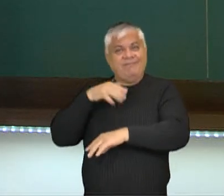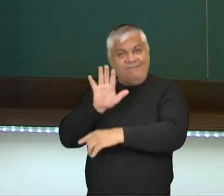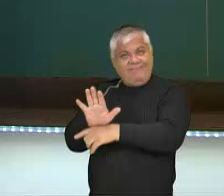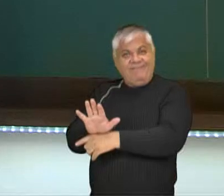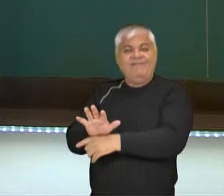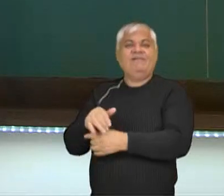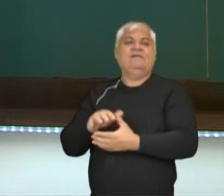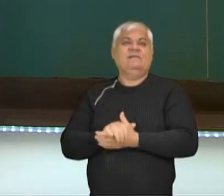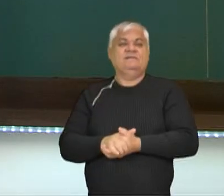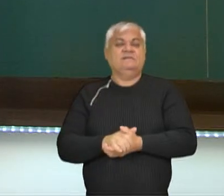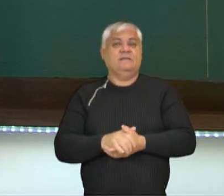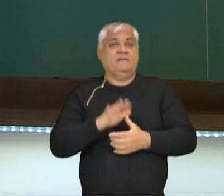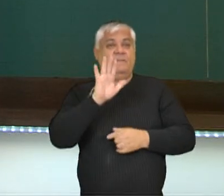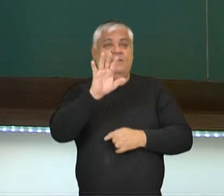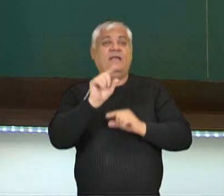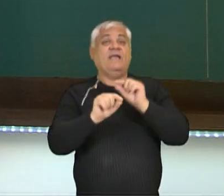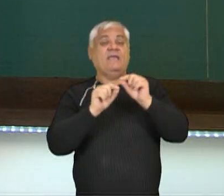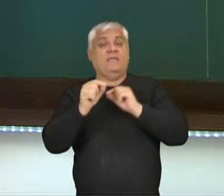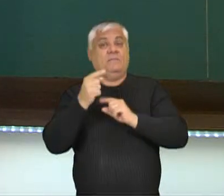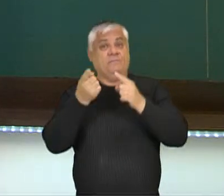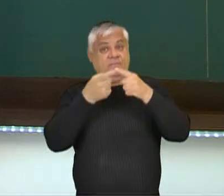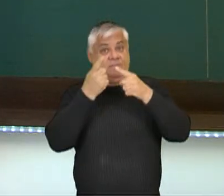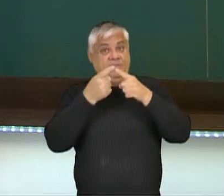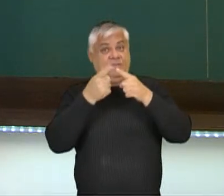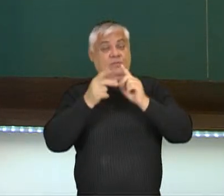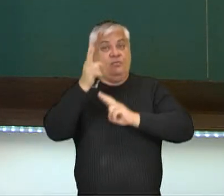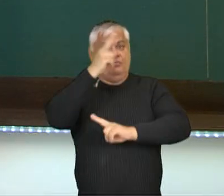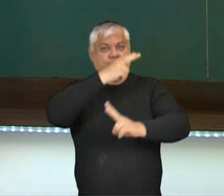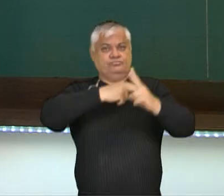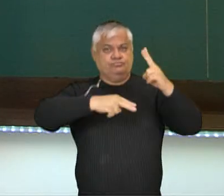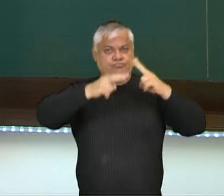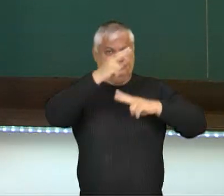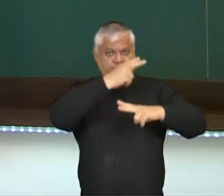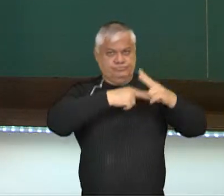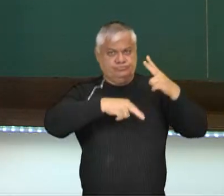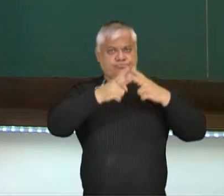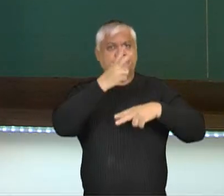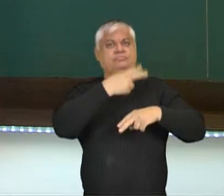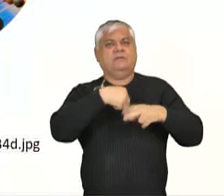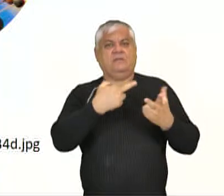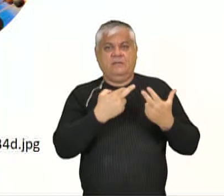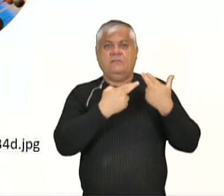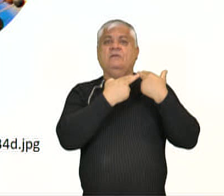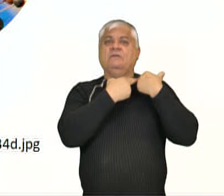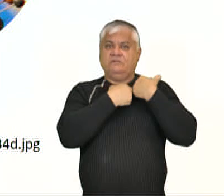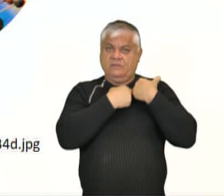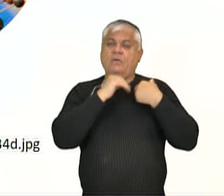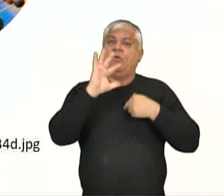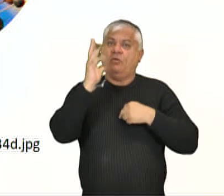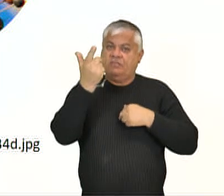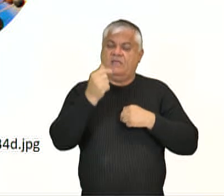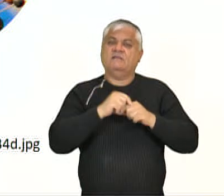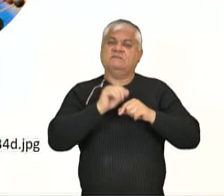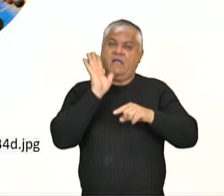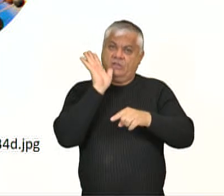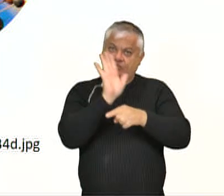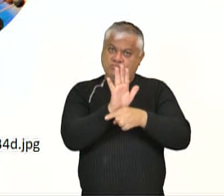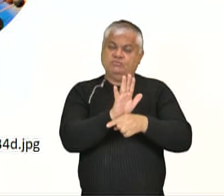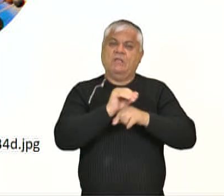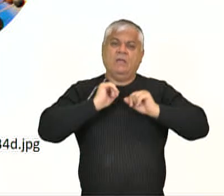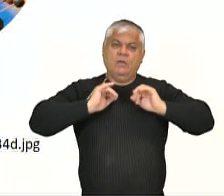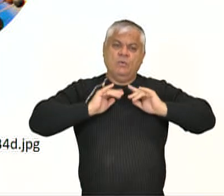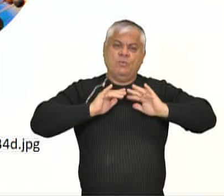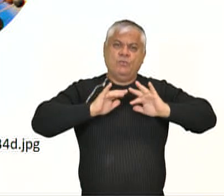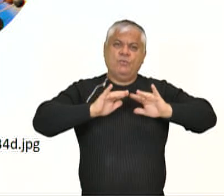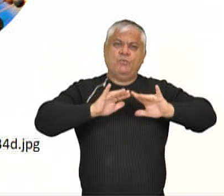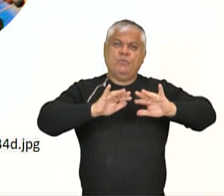Mas aqui a gente vai citar quem? O vento, né? Que é um agente ali que pela entomofilia ocorre a dispersão, que está demonstrando aqui